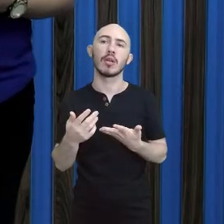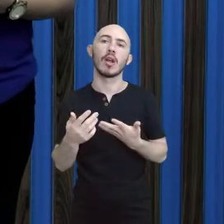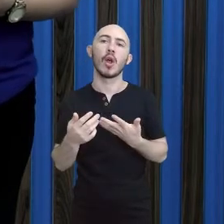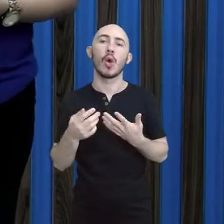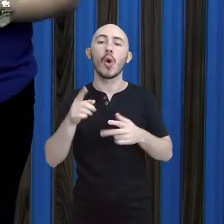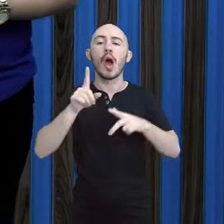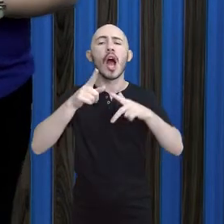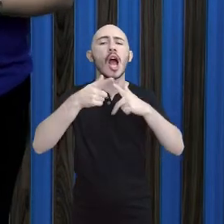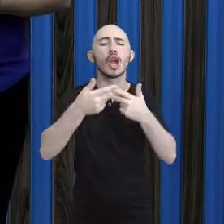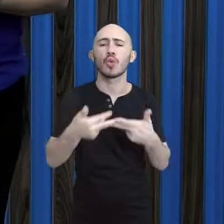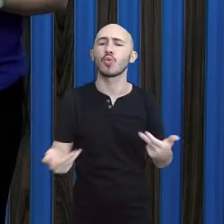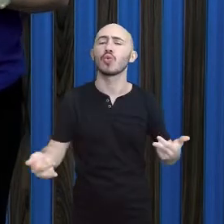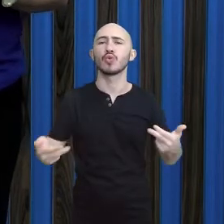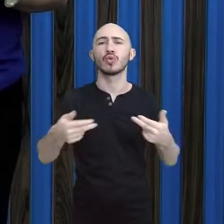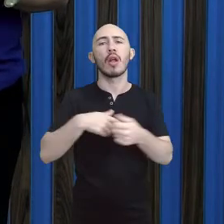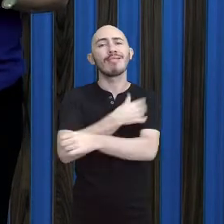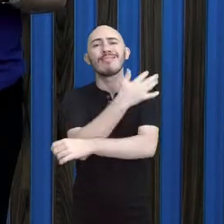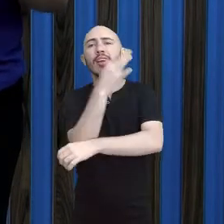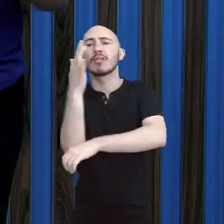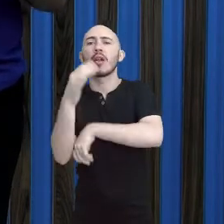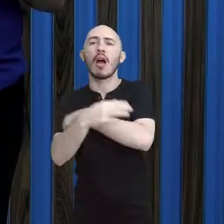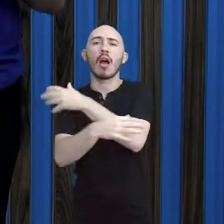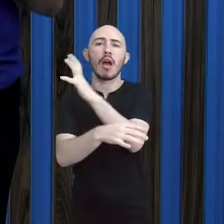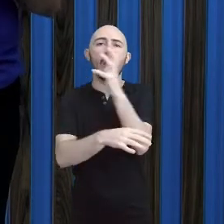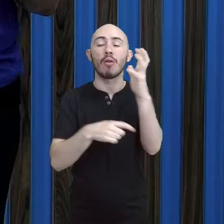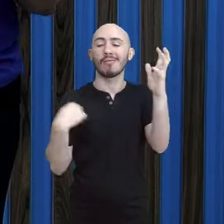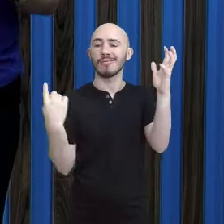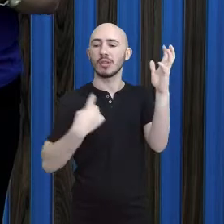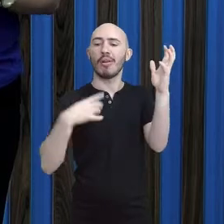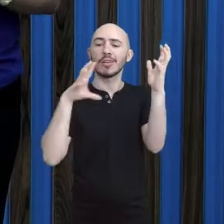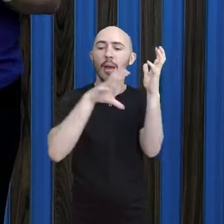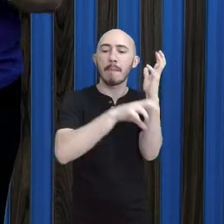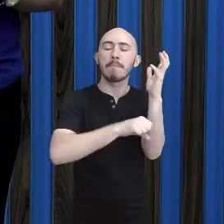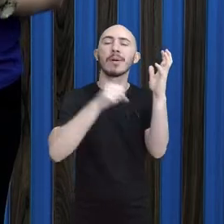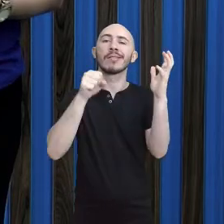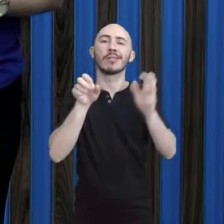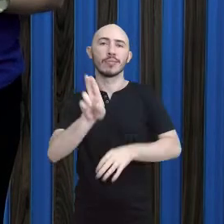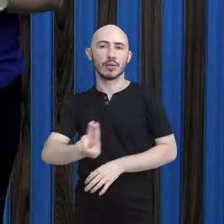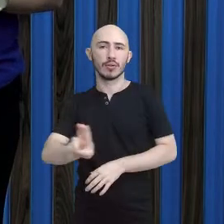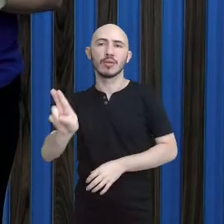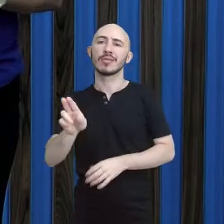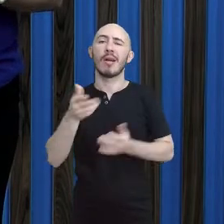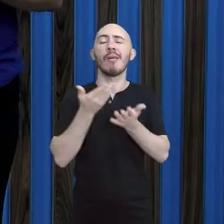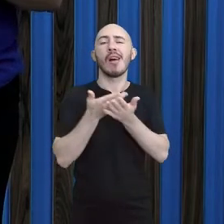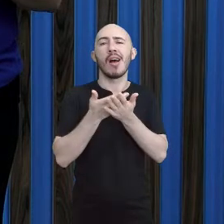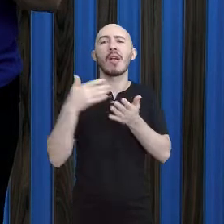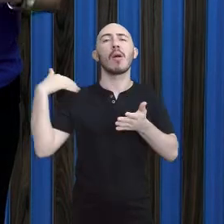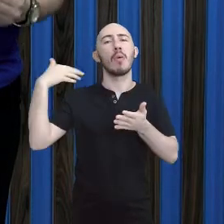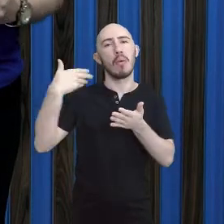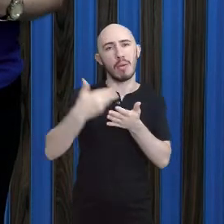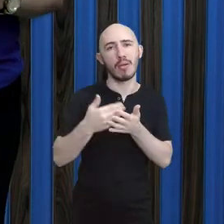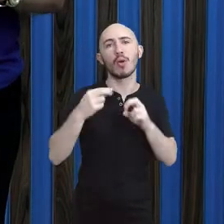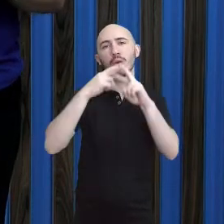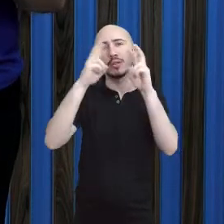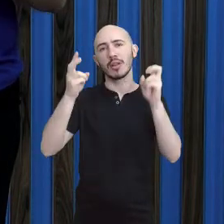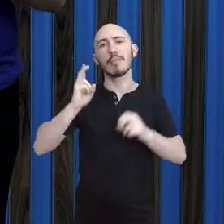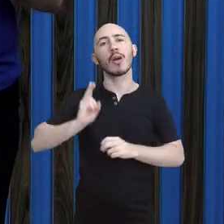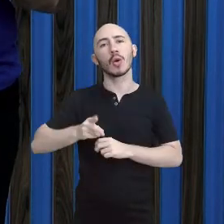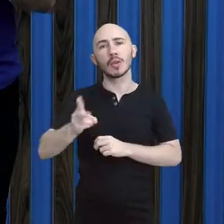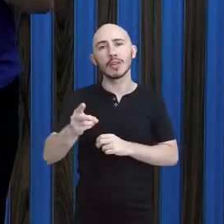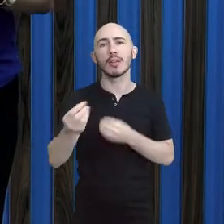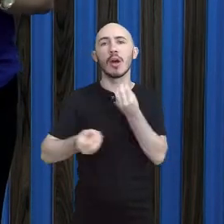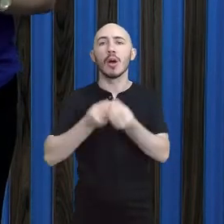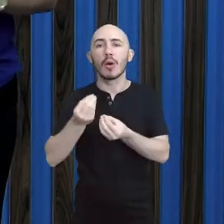nossos recursos naturais. E a gente já vem falando disso nas nossas últimas aulas, né? De efeito